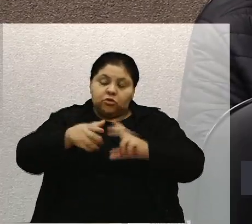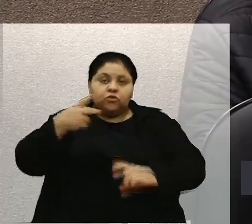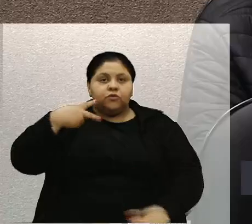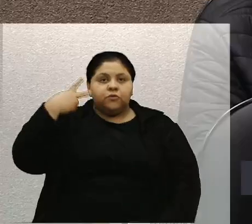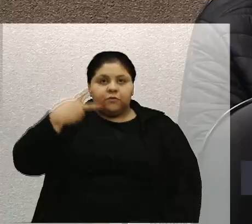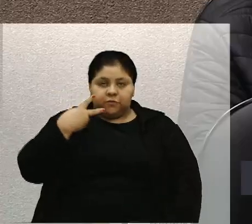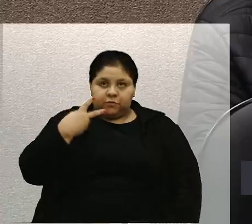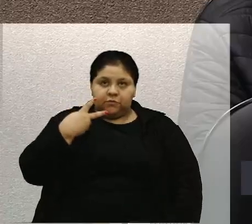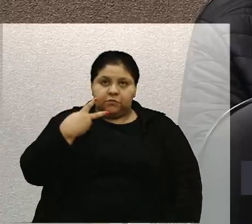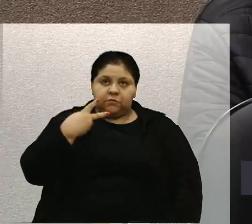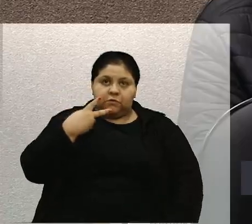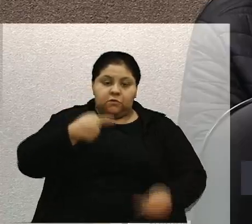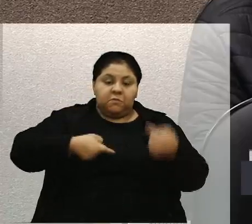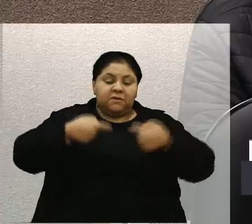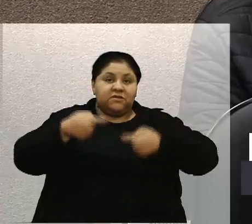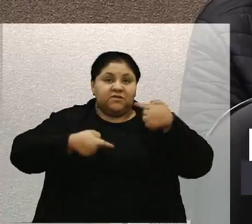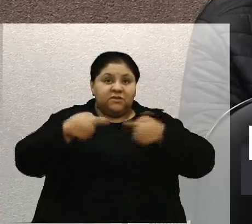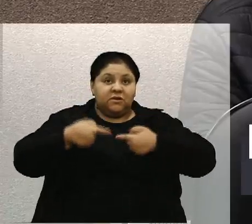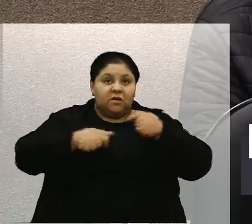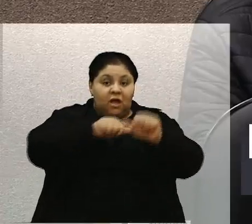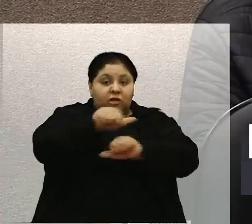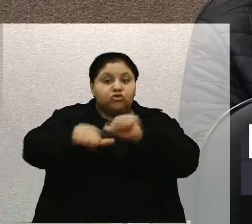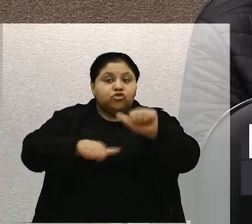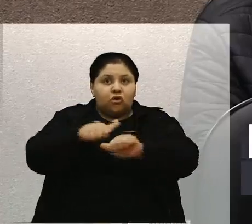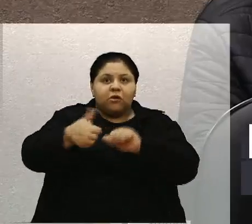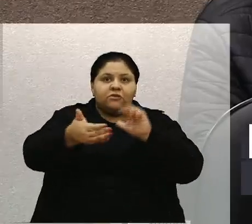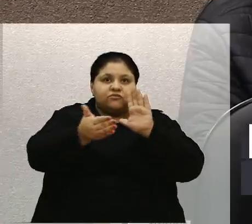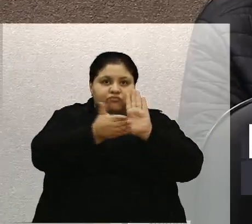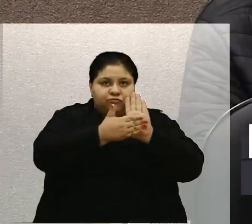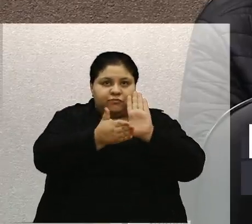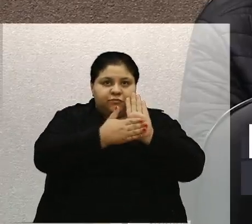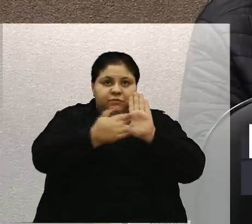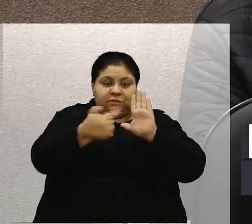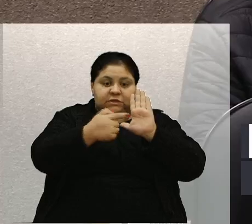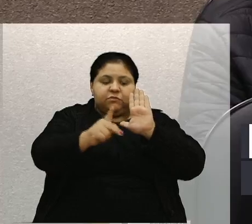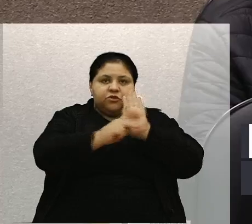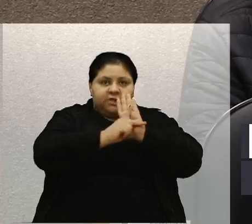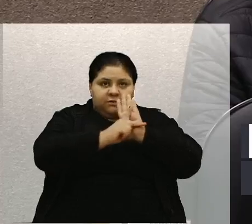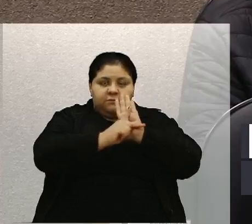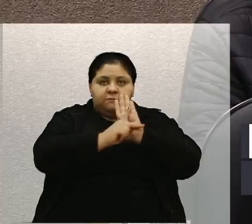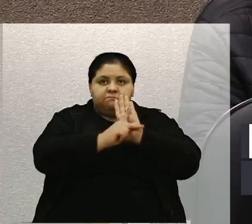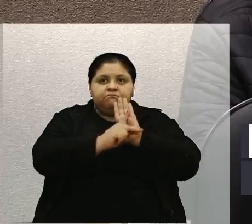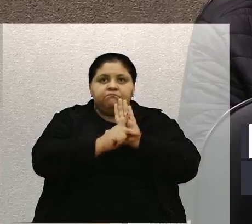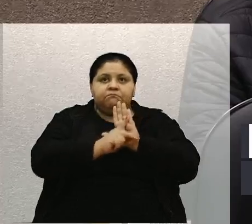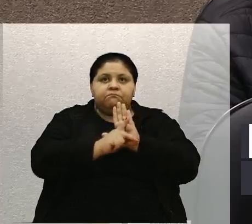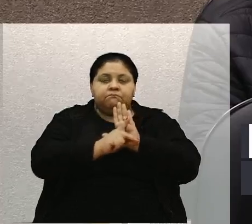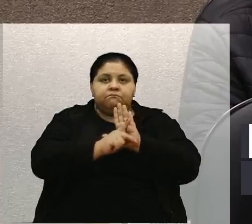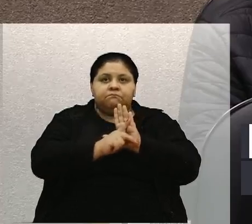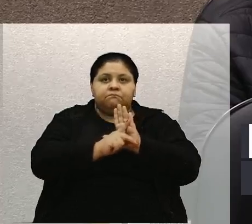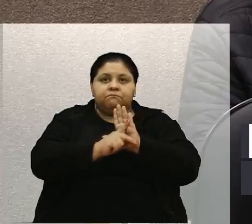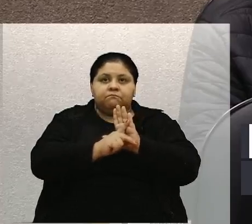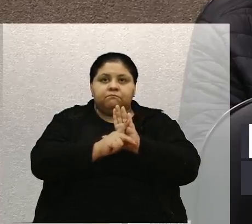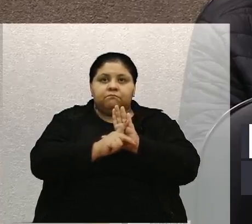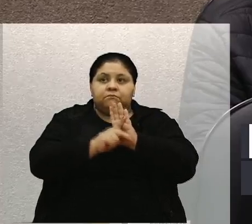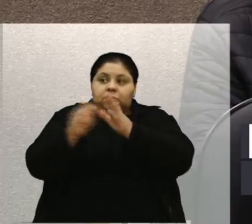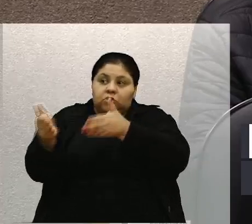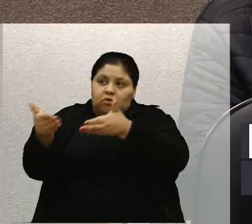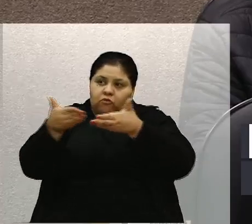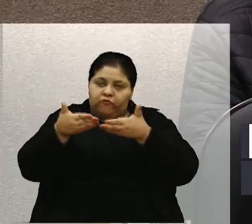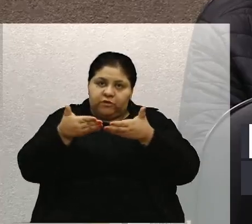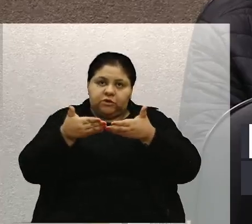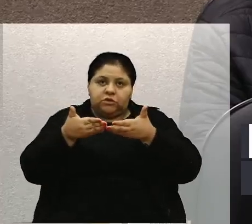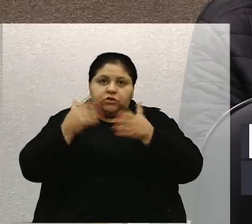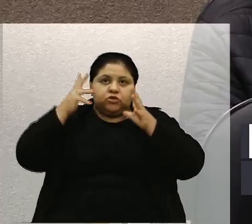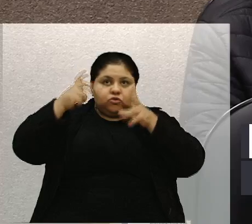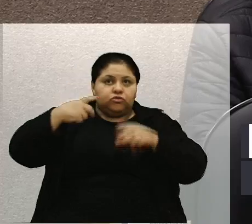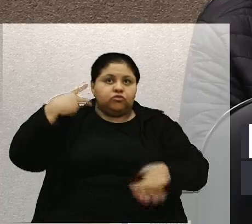vereadores para que se debatesse, né, as alterações que seriam propostas neste projeto. Feito este convite a todos os vereadores